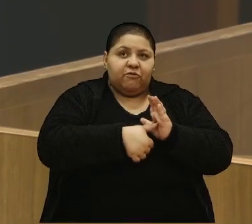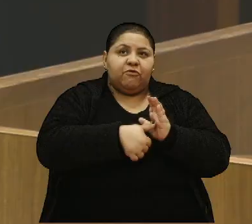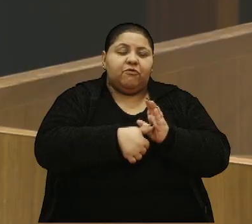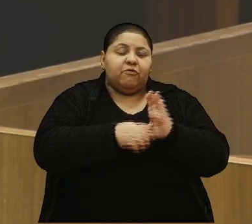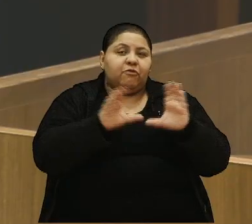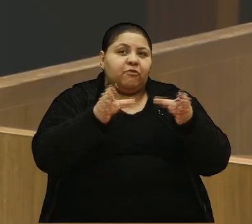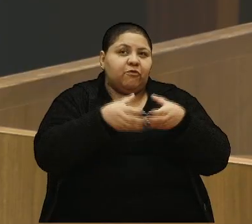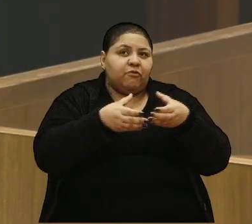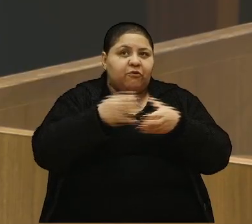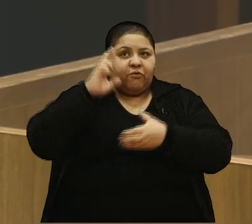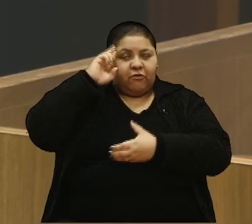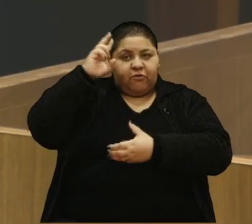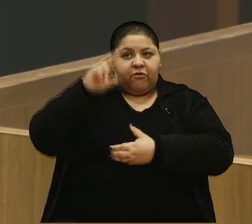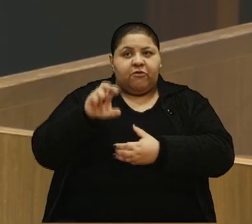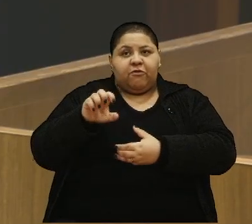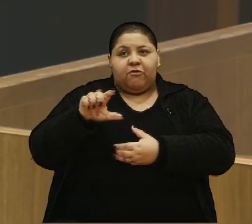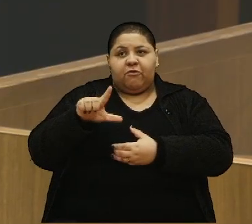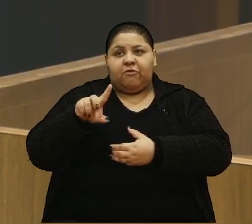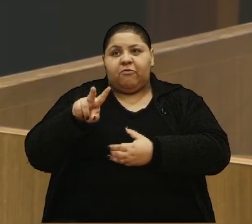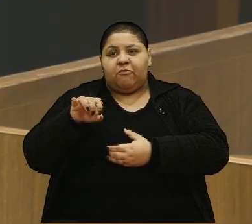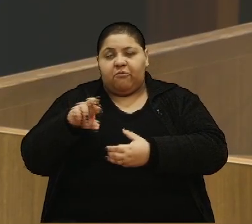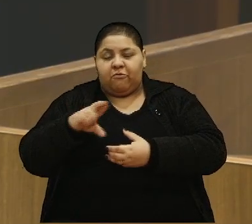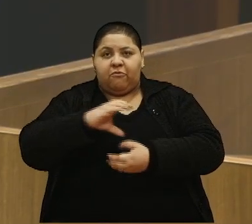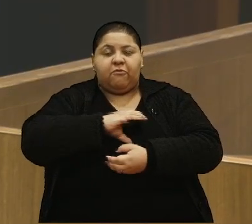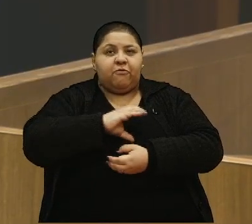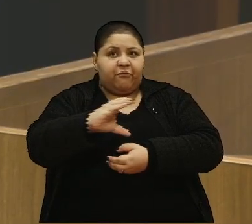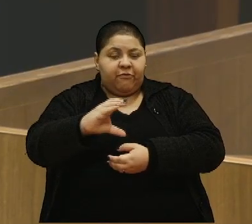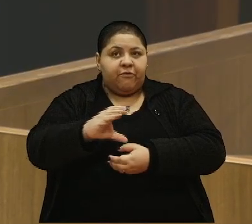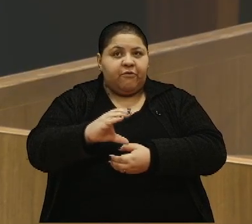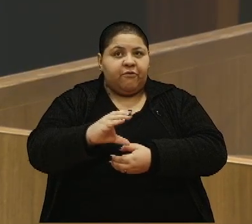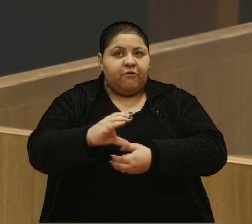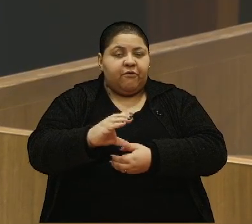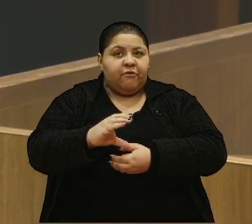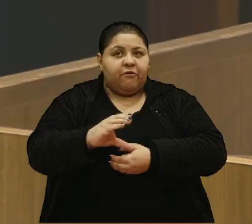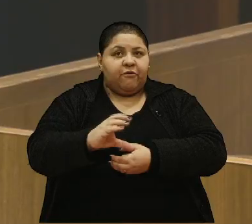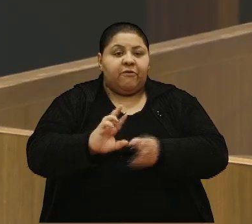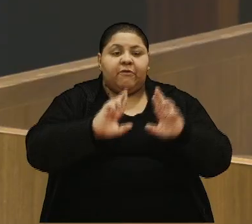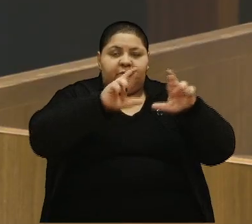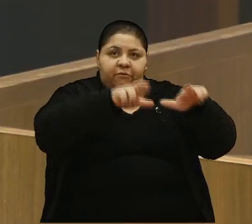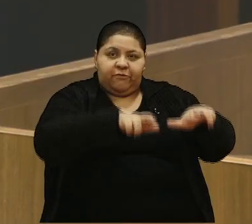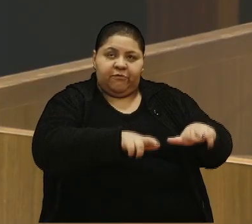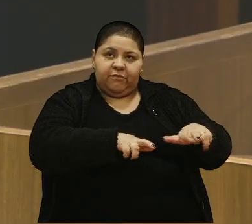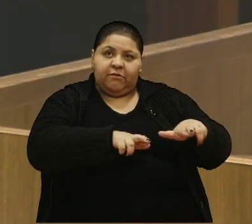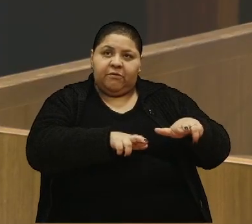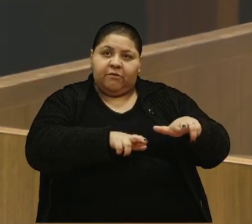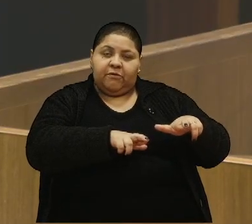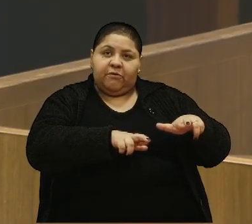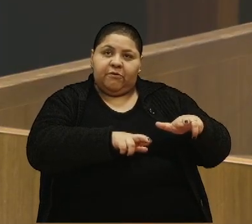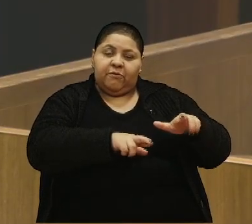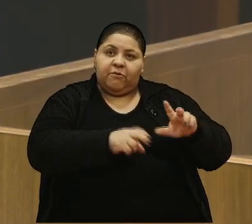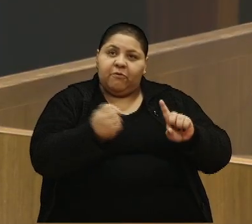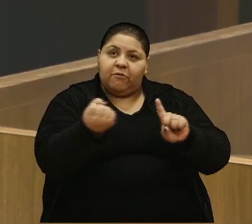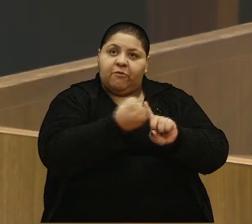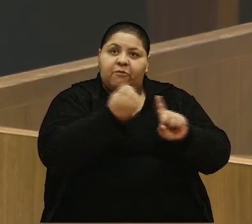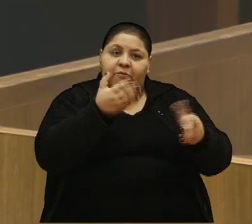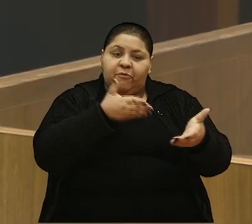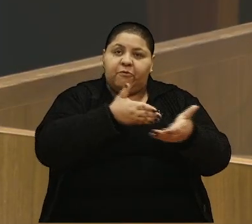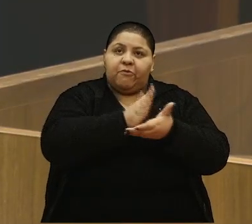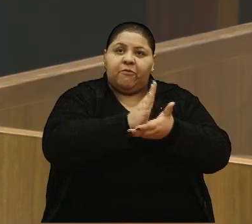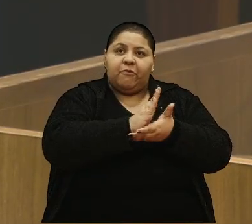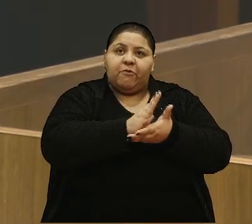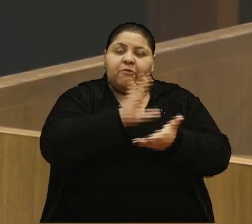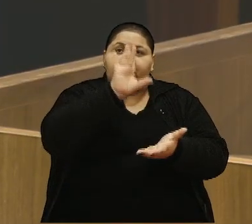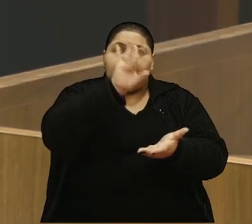Baden-Powell e a chefe Elvira, coordenadora da modalidade da regional, foi marcante para a aprovação oficial do grupo